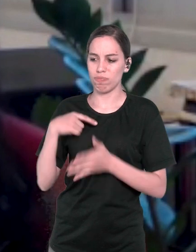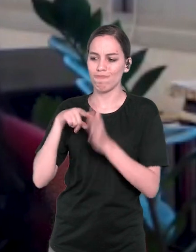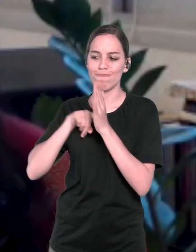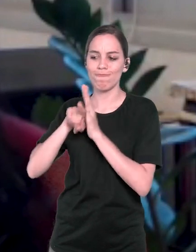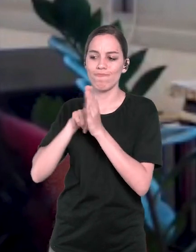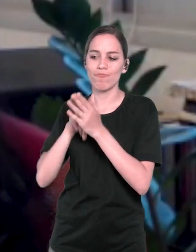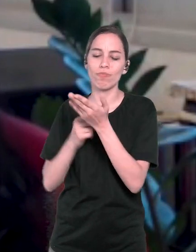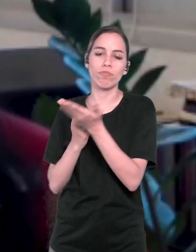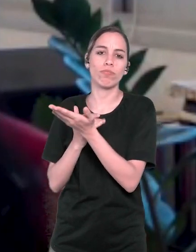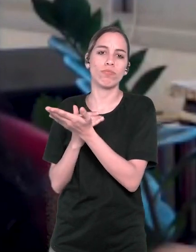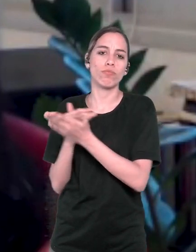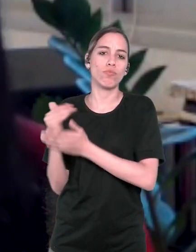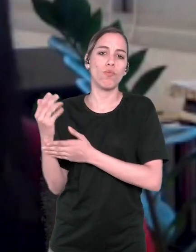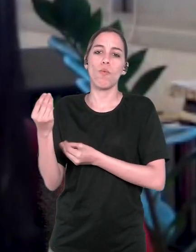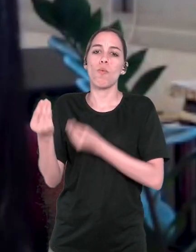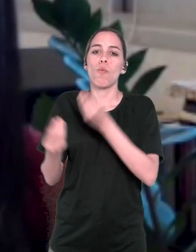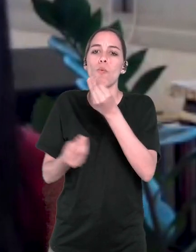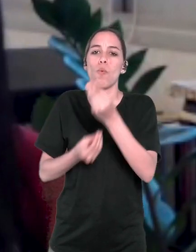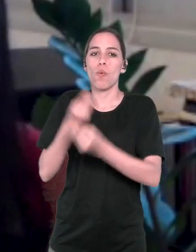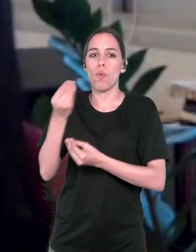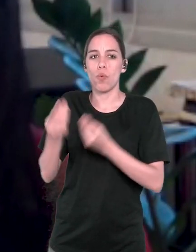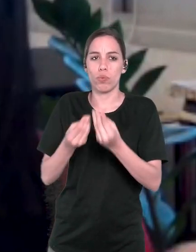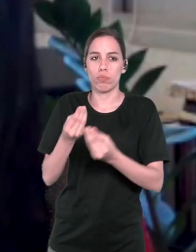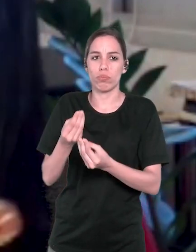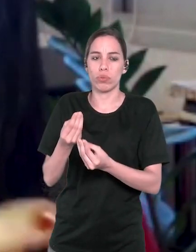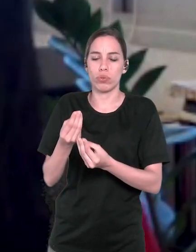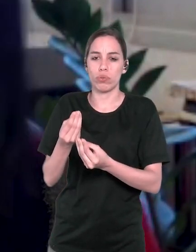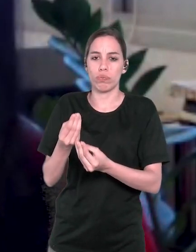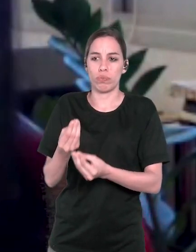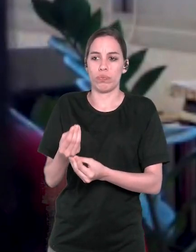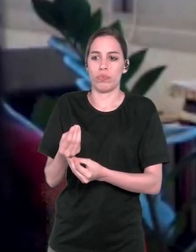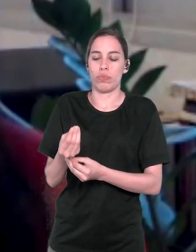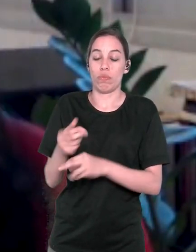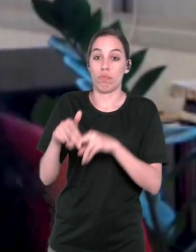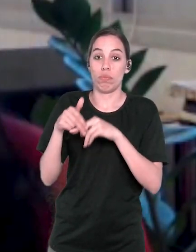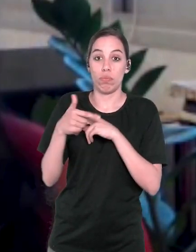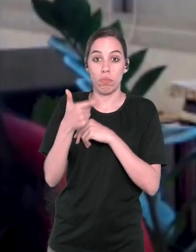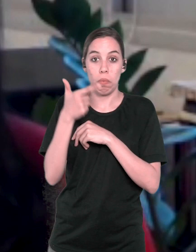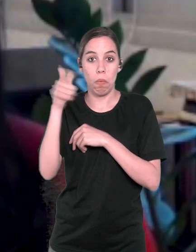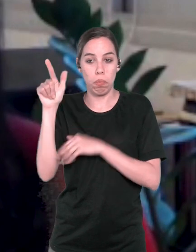como consequência de uma outra que eu desenvolvi